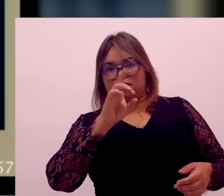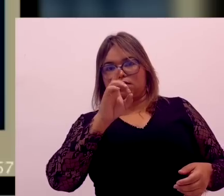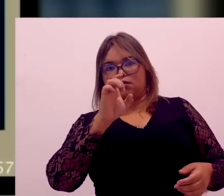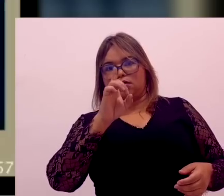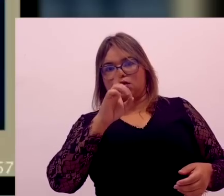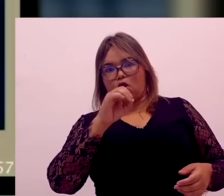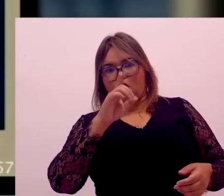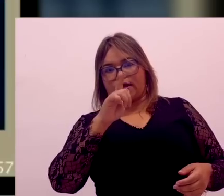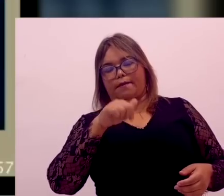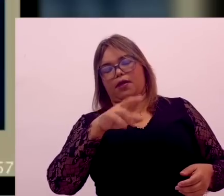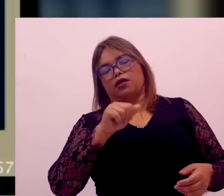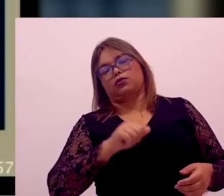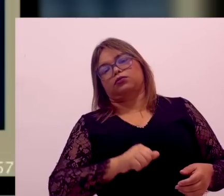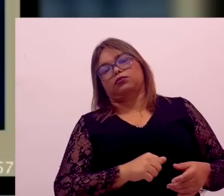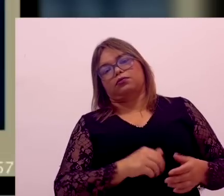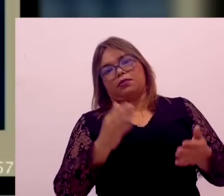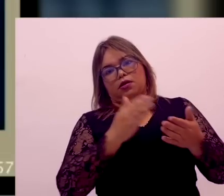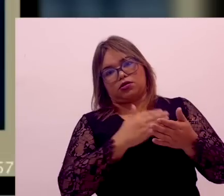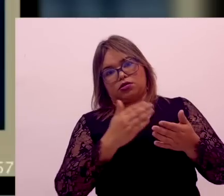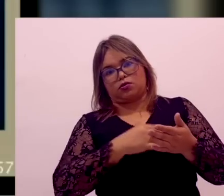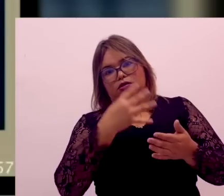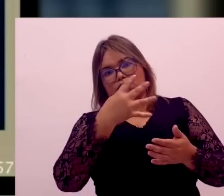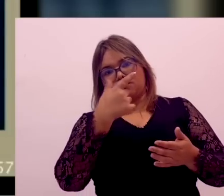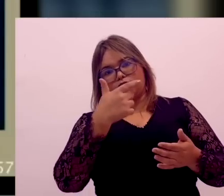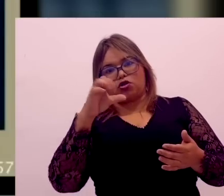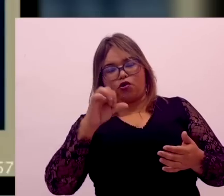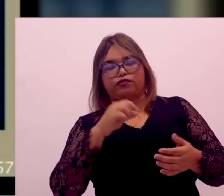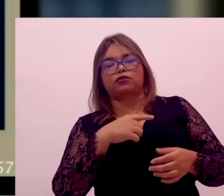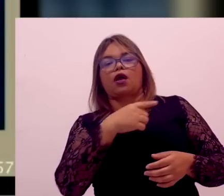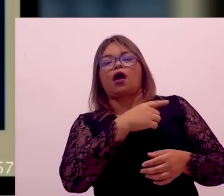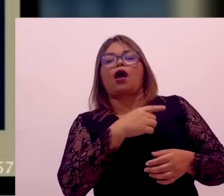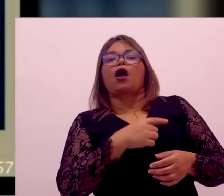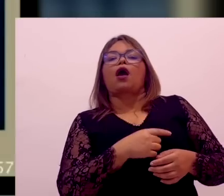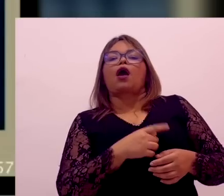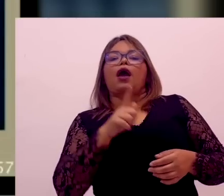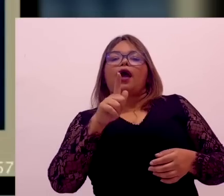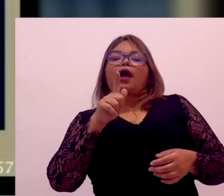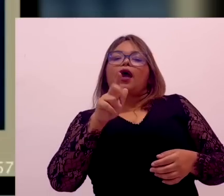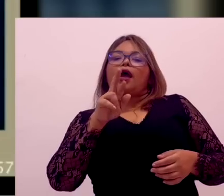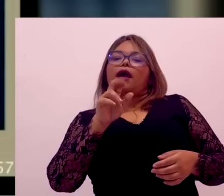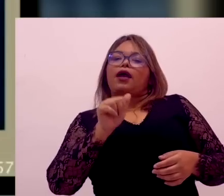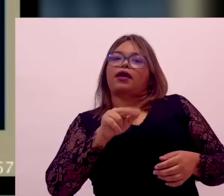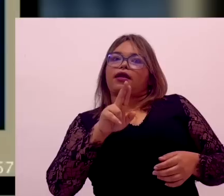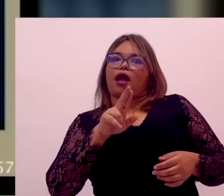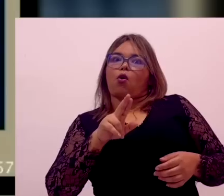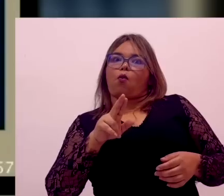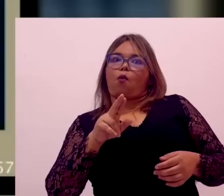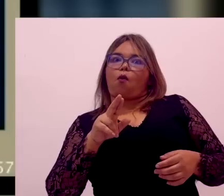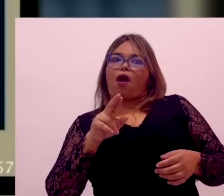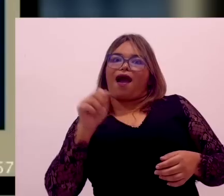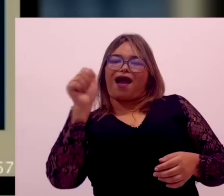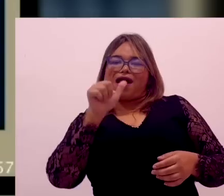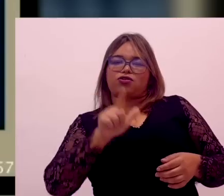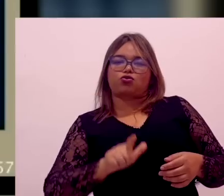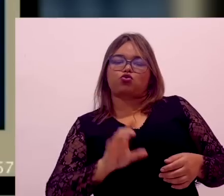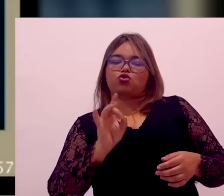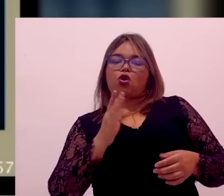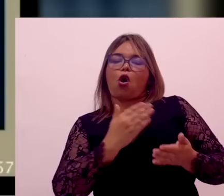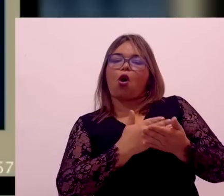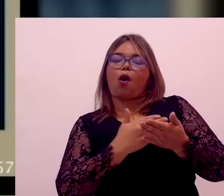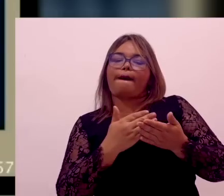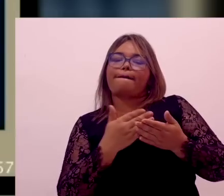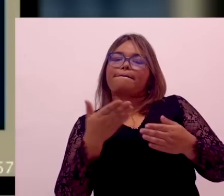maçonaria. São como se fossem o pátio do pórtico do templo. Parte dos símbolos é mostrada aqui para os iniciados.